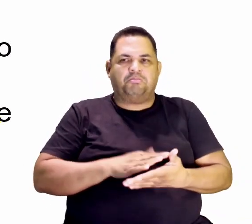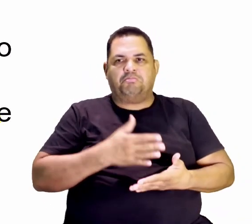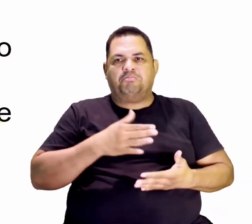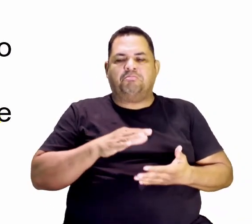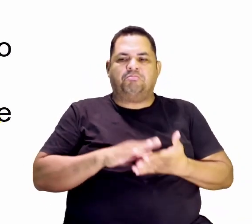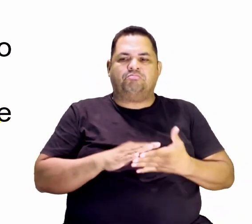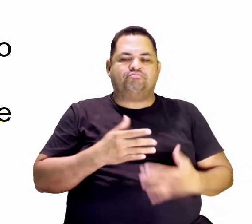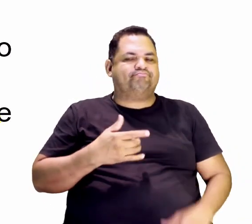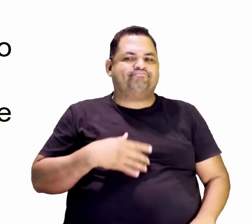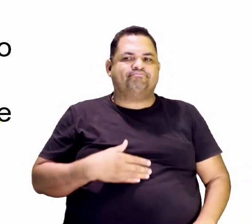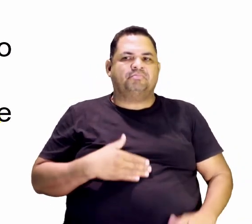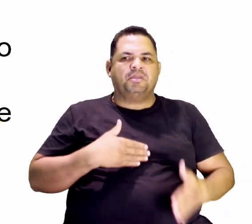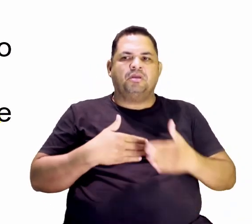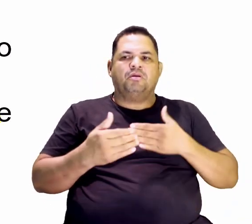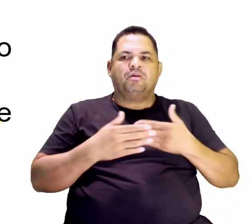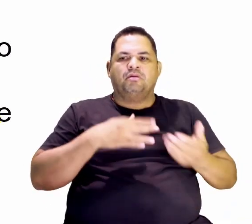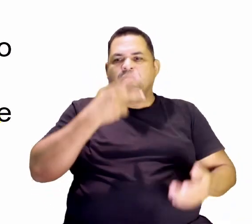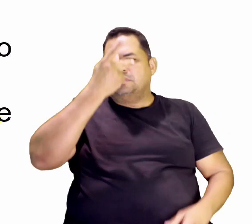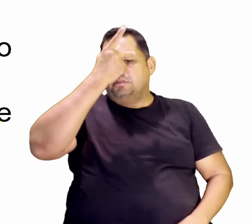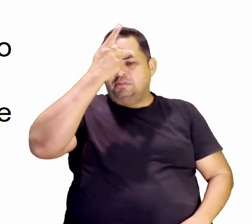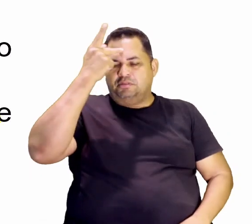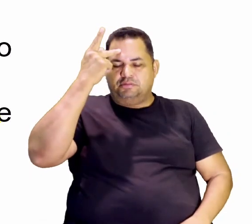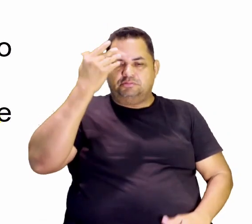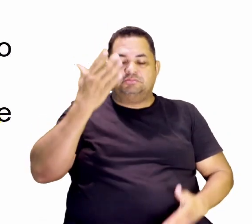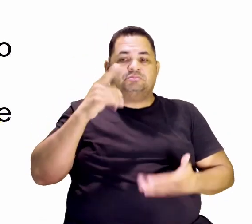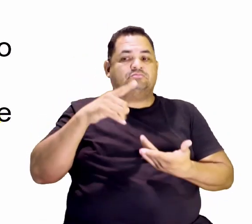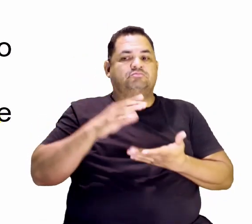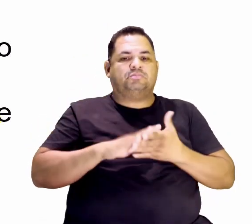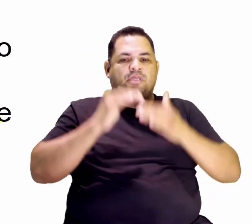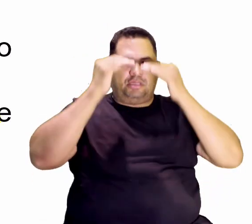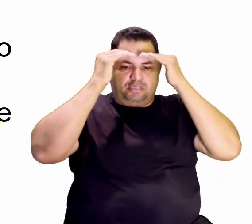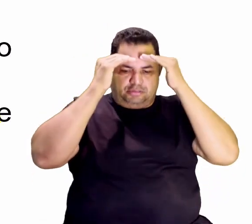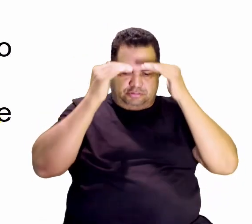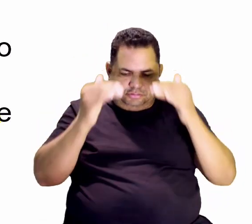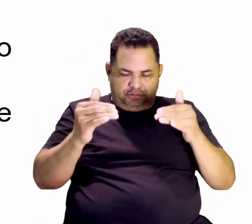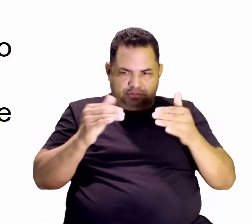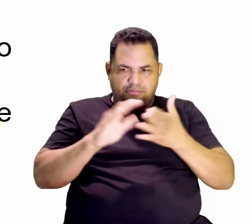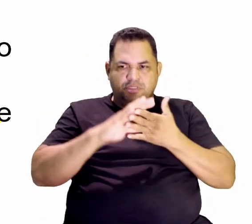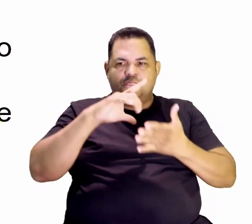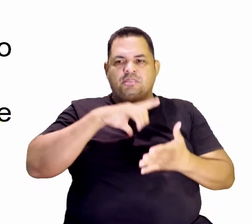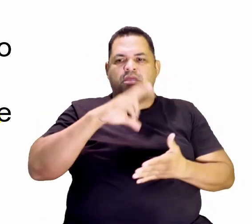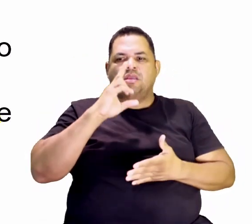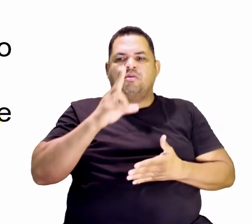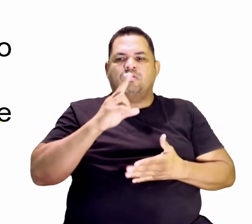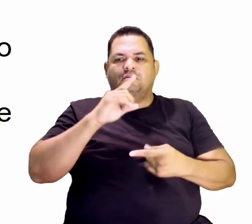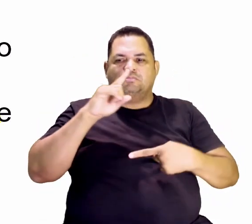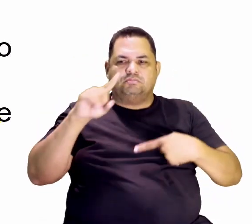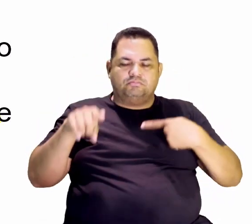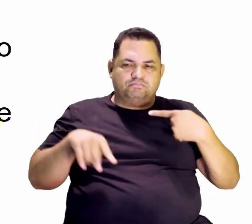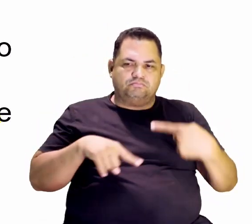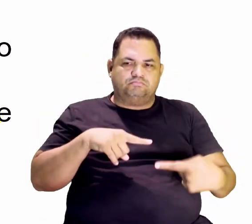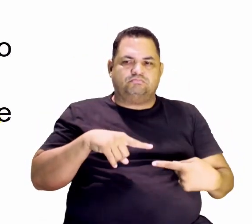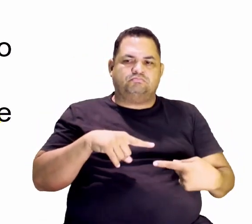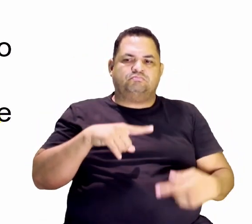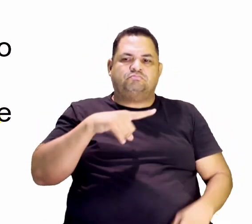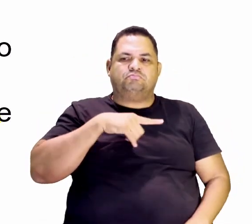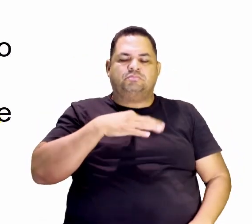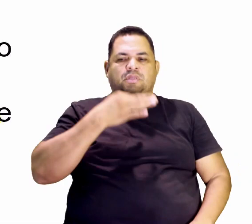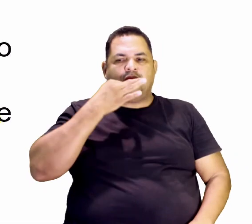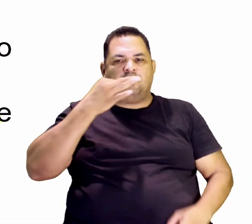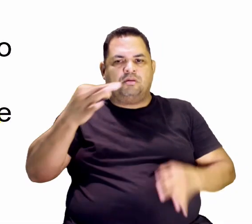não importa, né? Você faz parte daquele grupo, né? Você tem os mesmos interesses, você tem as mesmas